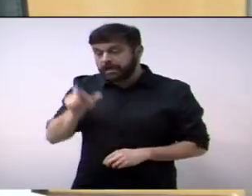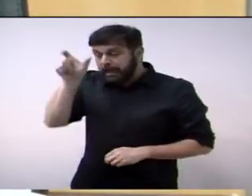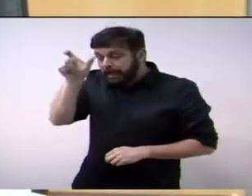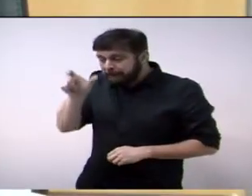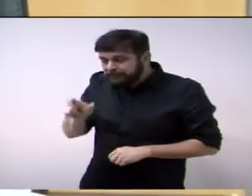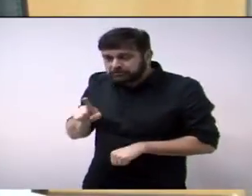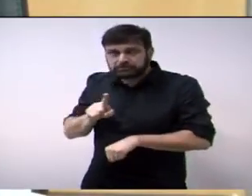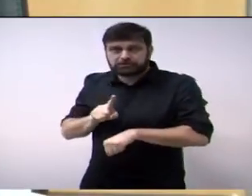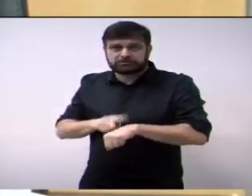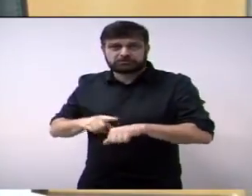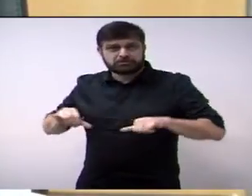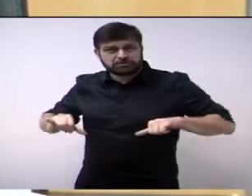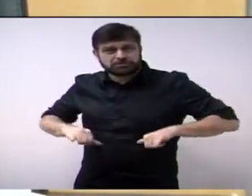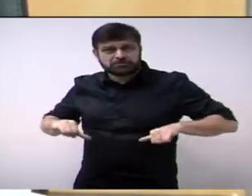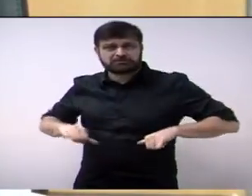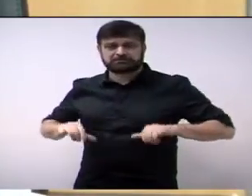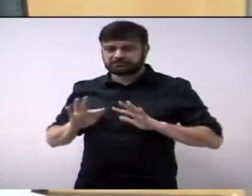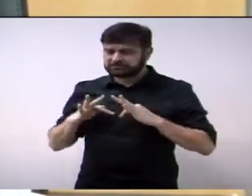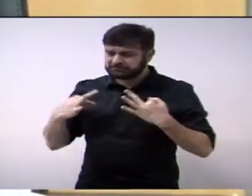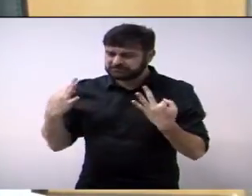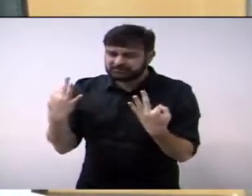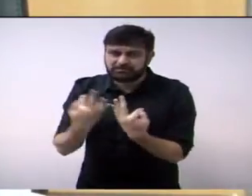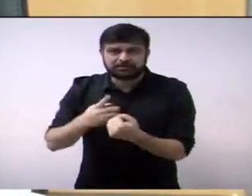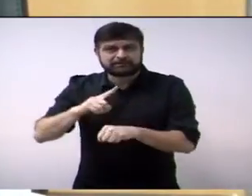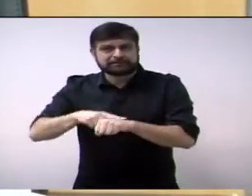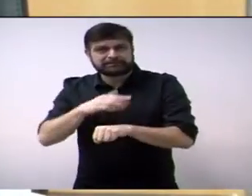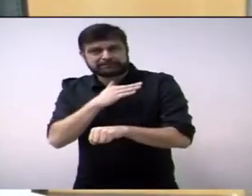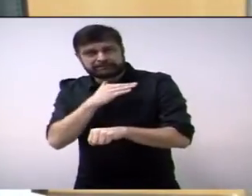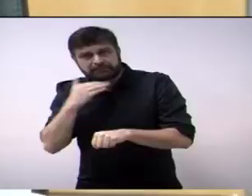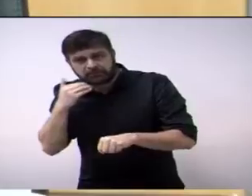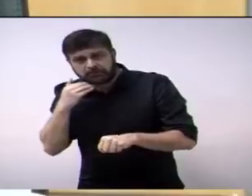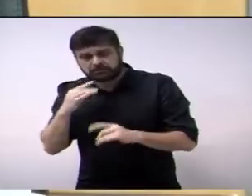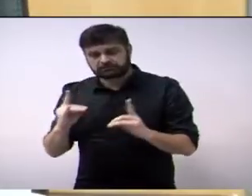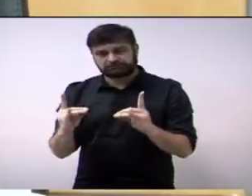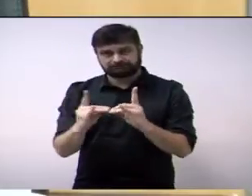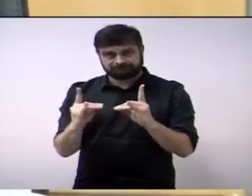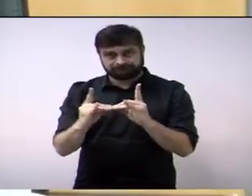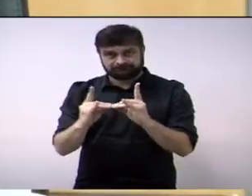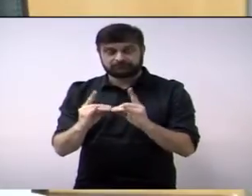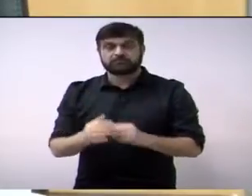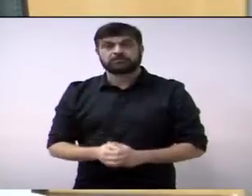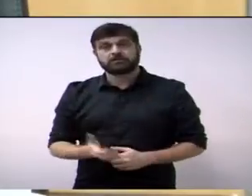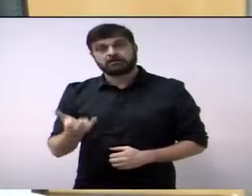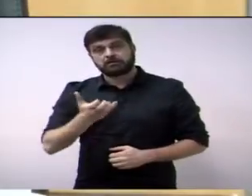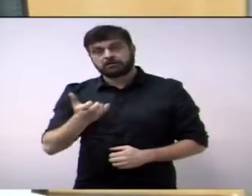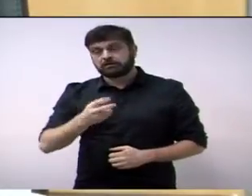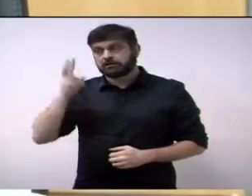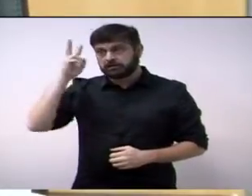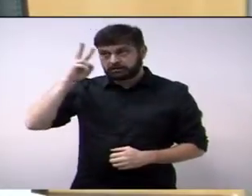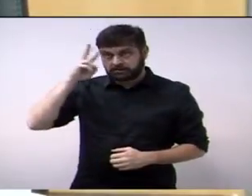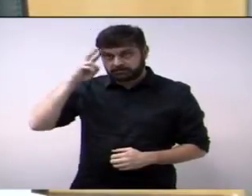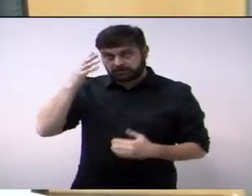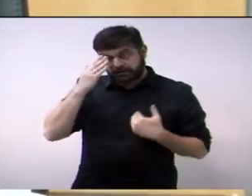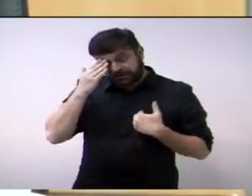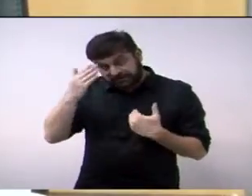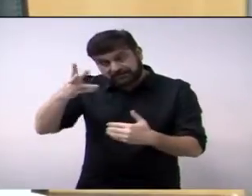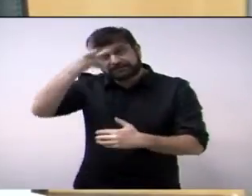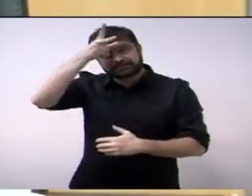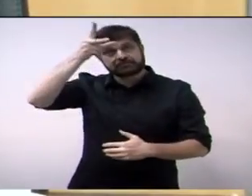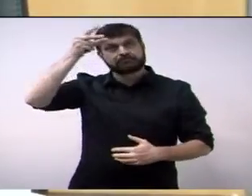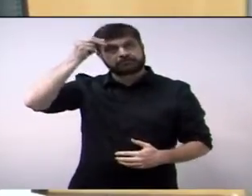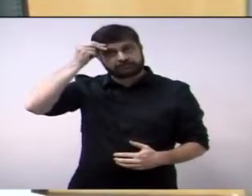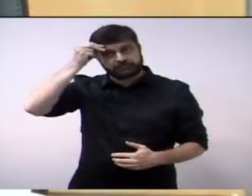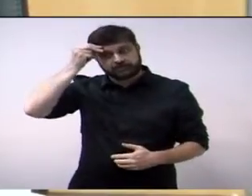tão difícil, junto com a sua família, com seu ente querido. Então, gostaria de deixar registrado, agradecer ao gabinete do